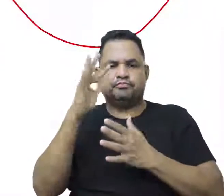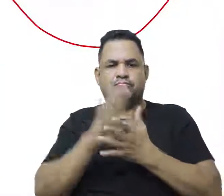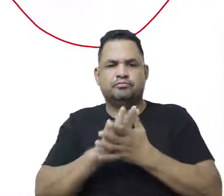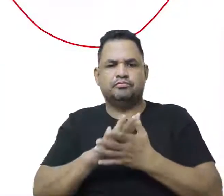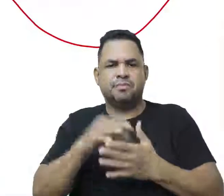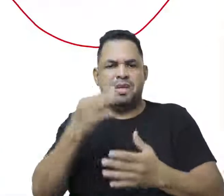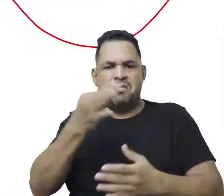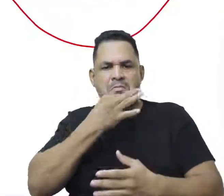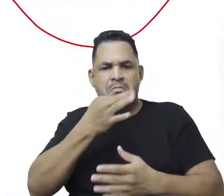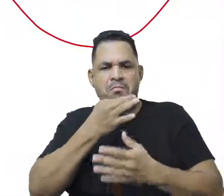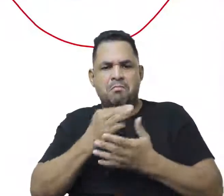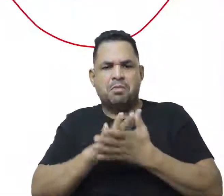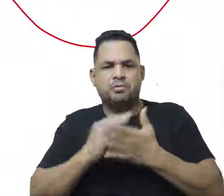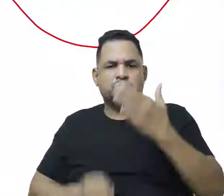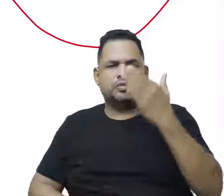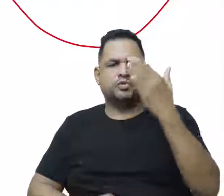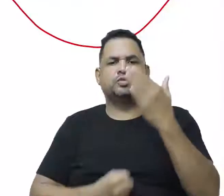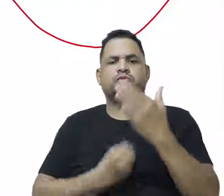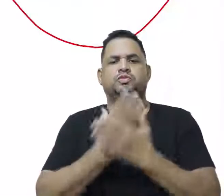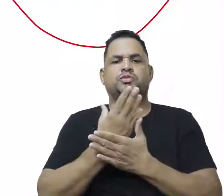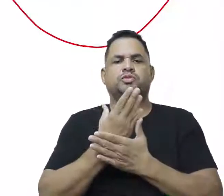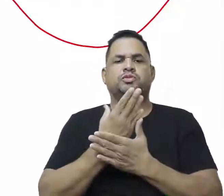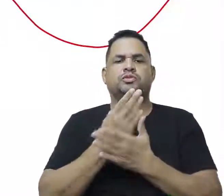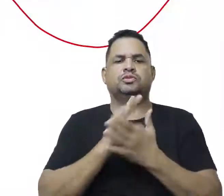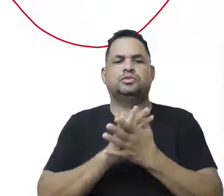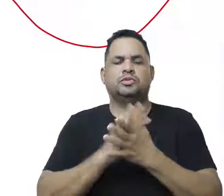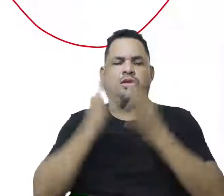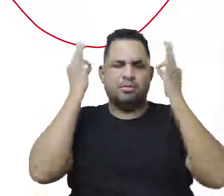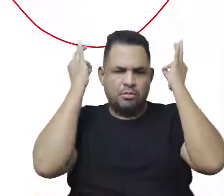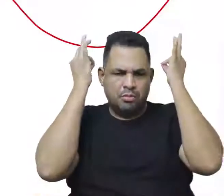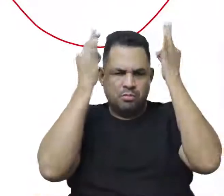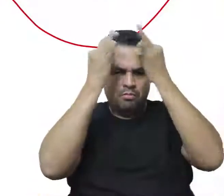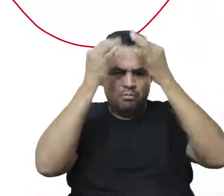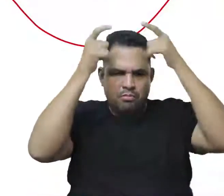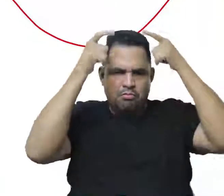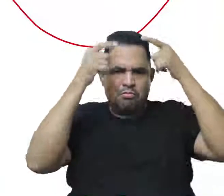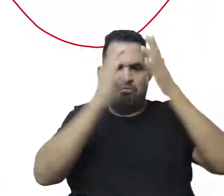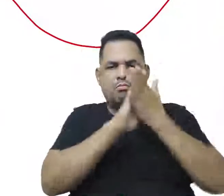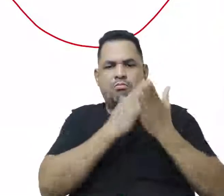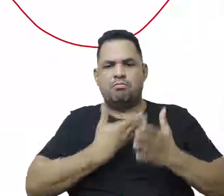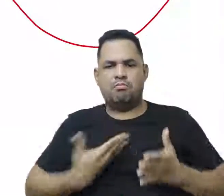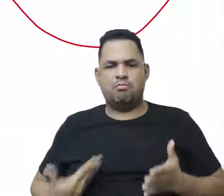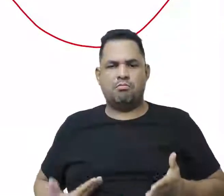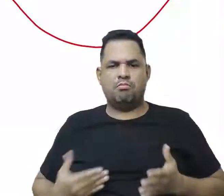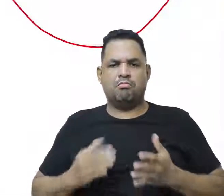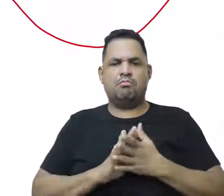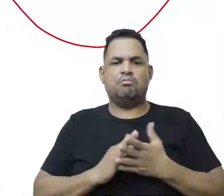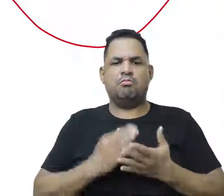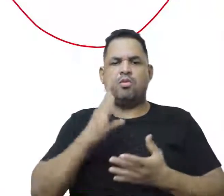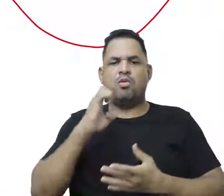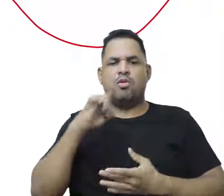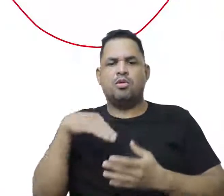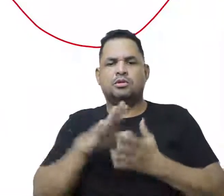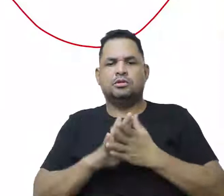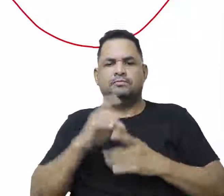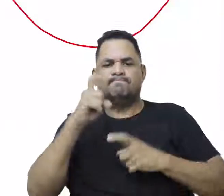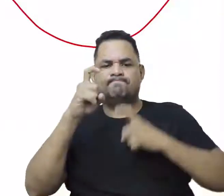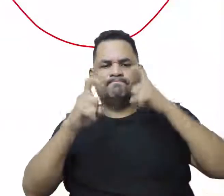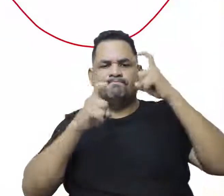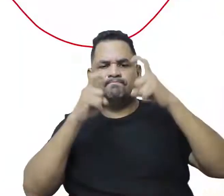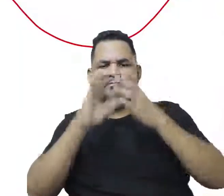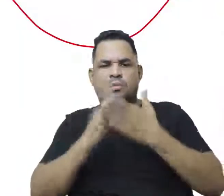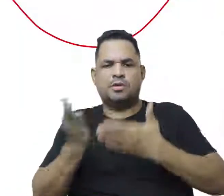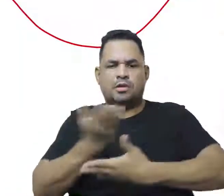da monarquia como disse preocupou com a relação entre a ordem social a mudança e o